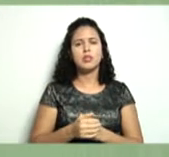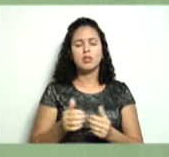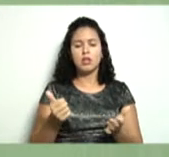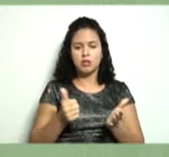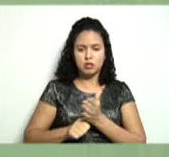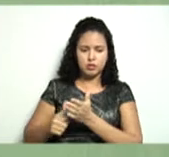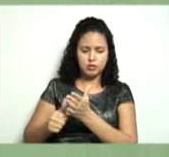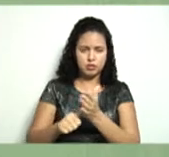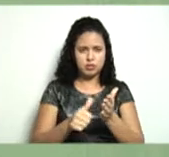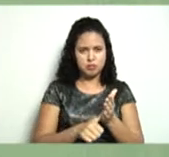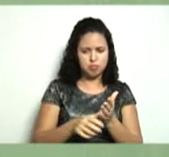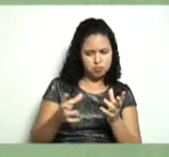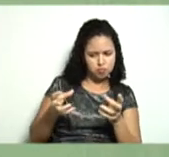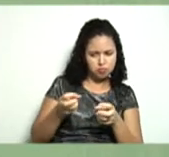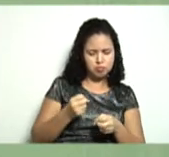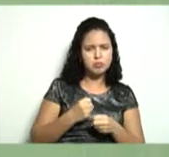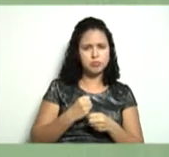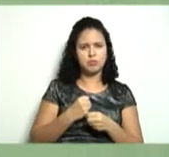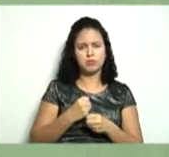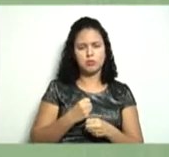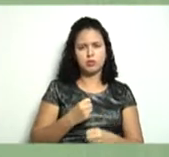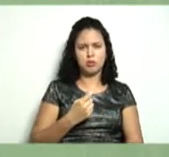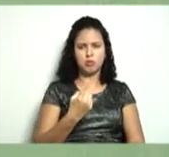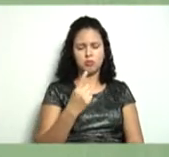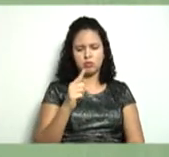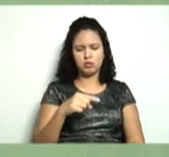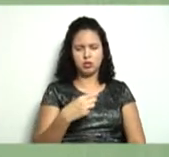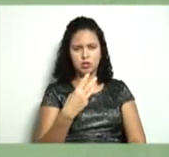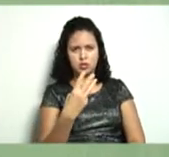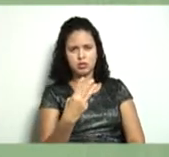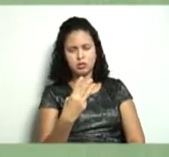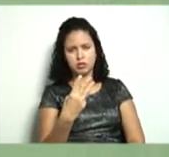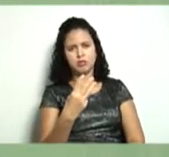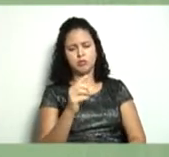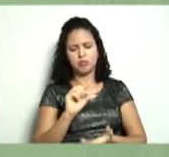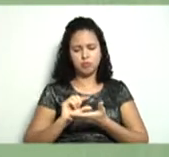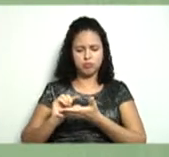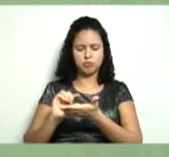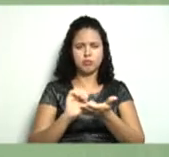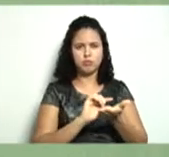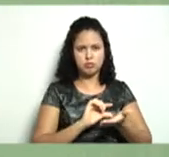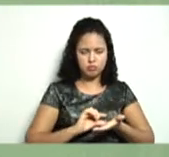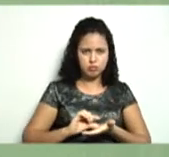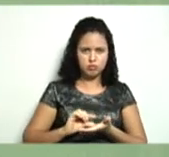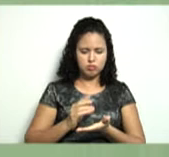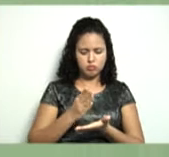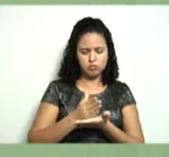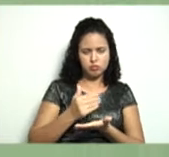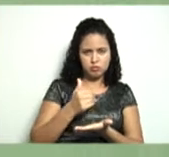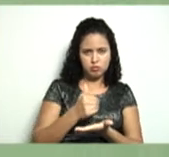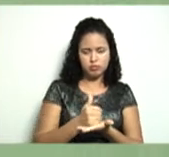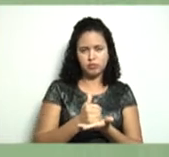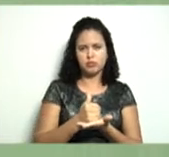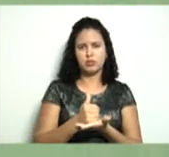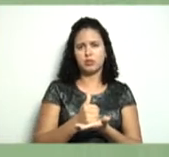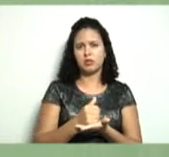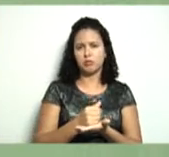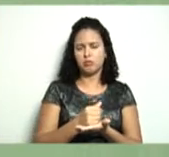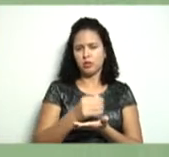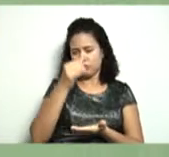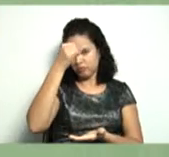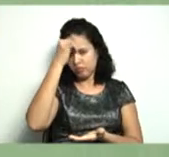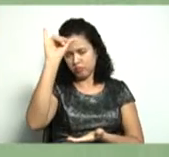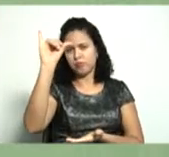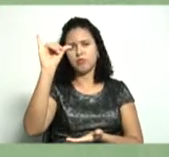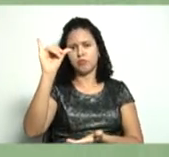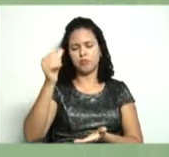poderá deter mais de um terço do total das cotas partes, para evitar que algum dos associados se torne majoritário